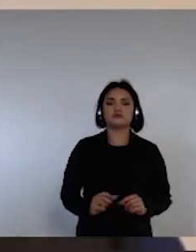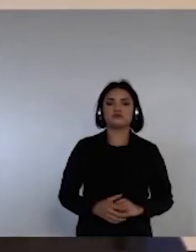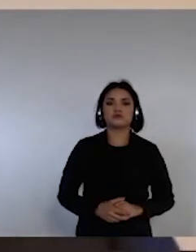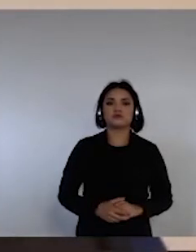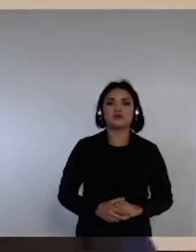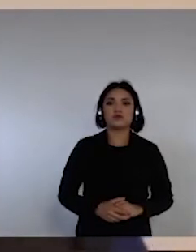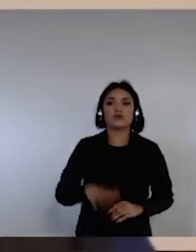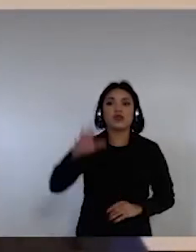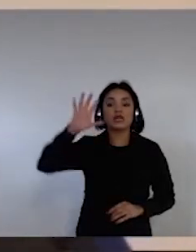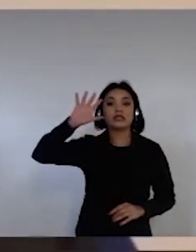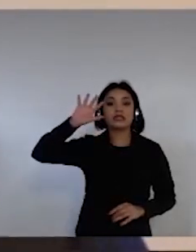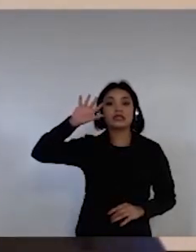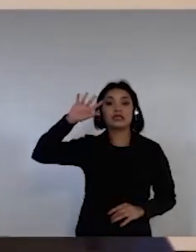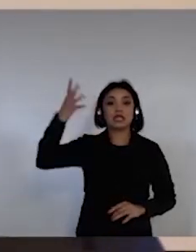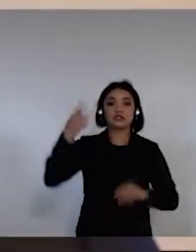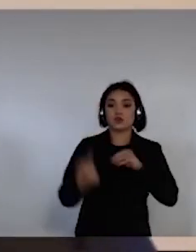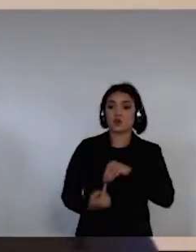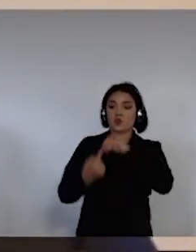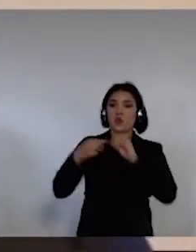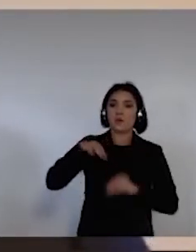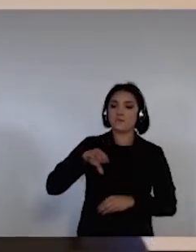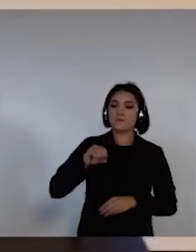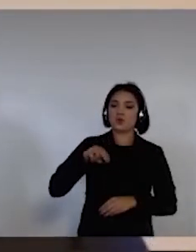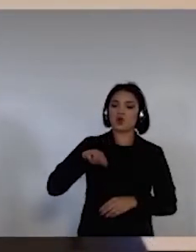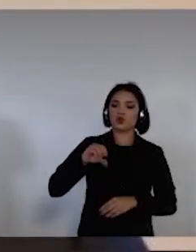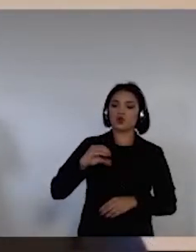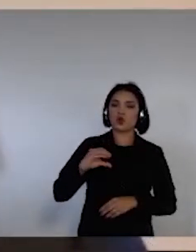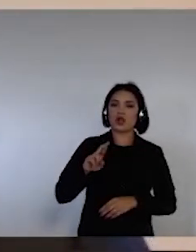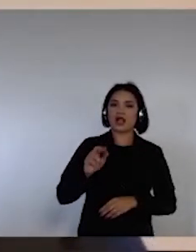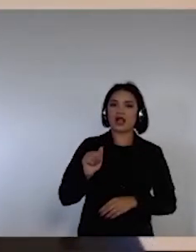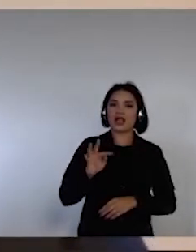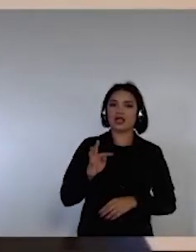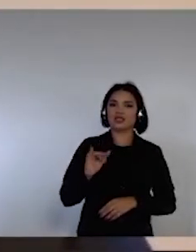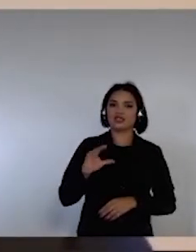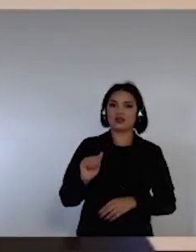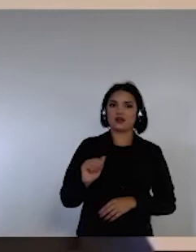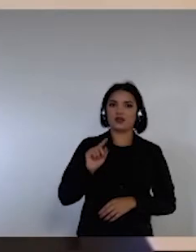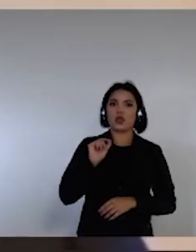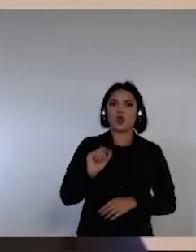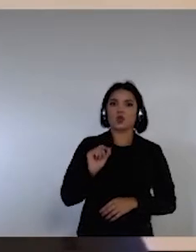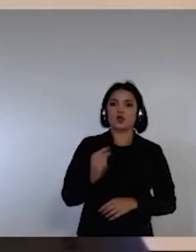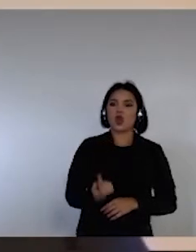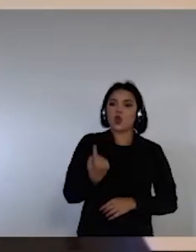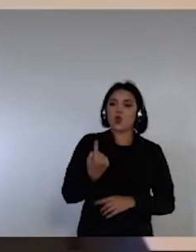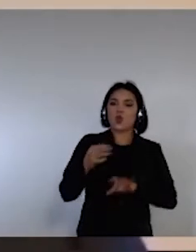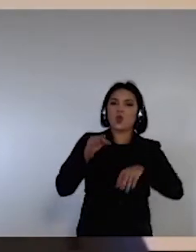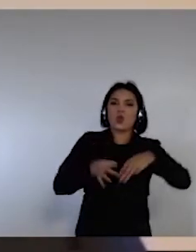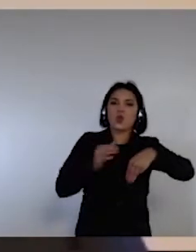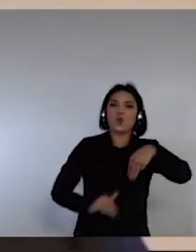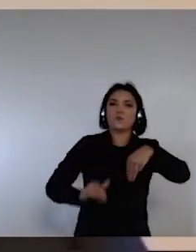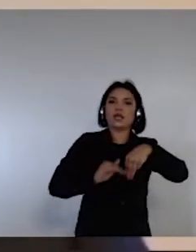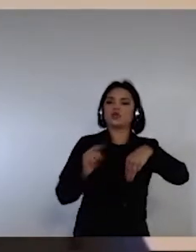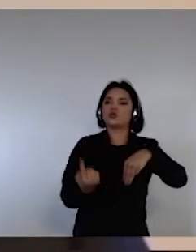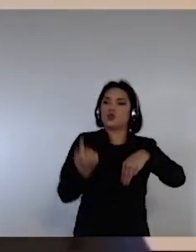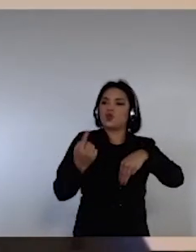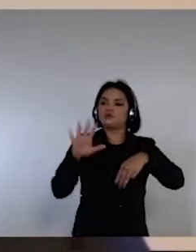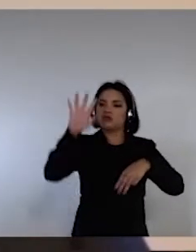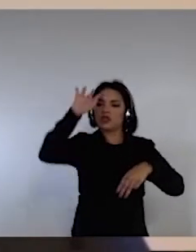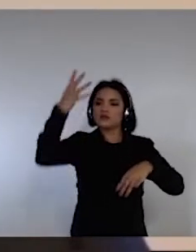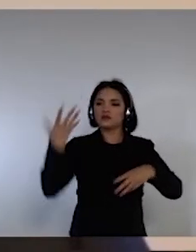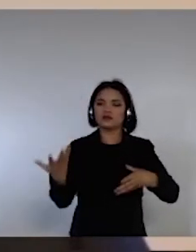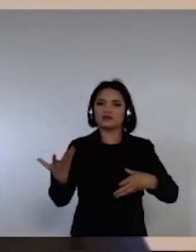do julgamento virtual, com esta diferenciação que o Marcelo fez entre o julgamento virtual